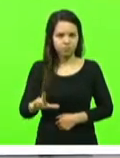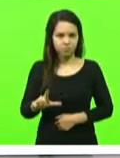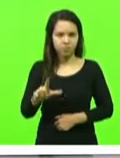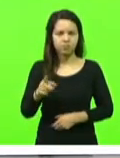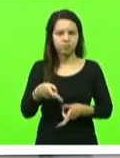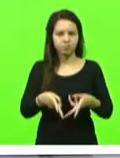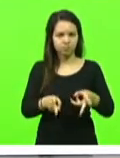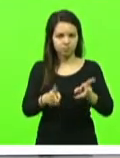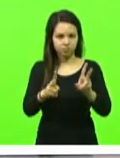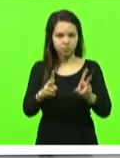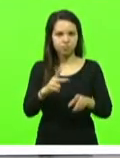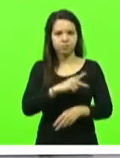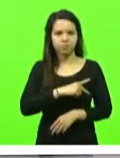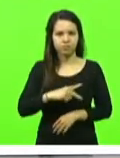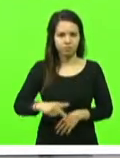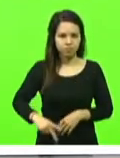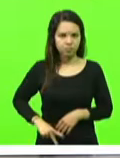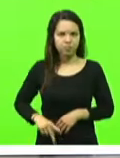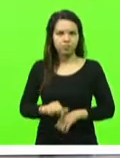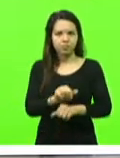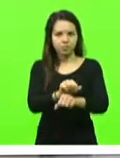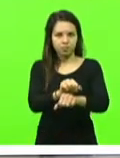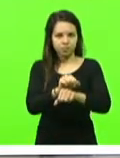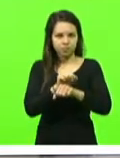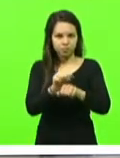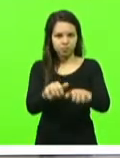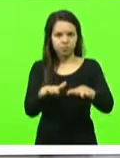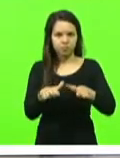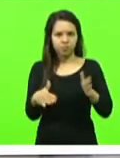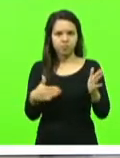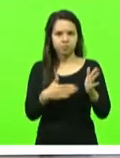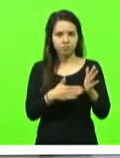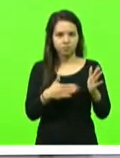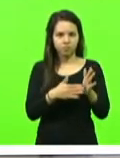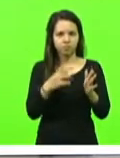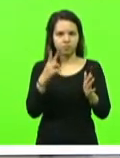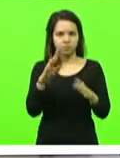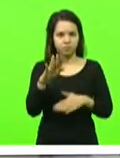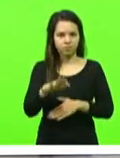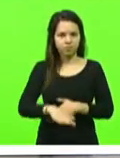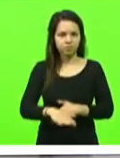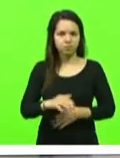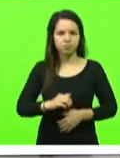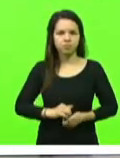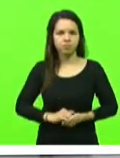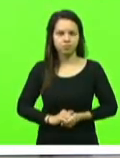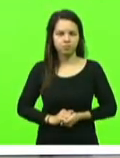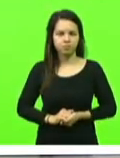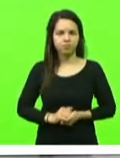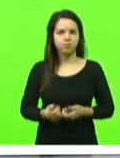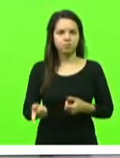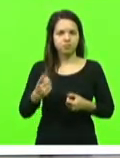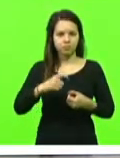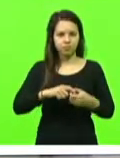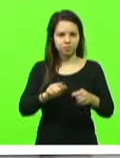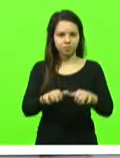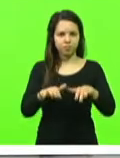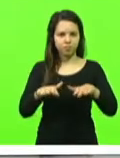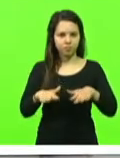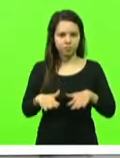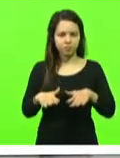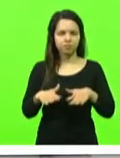contínuo, o senhor presidente suspendeu a sessão até às 16 horas. Reaberta a sessão, o senhor presidente